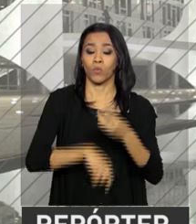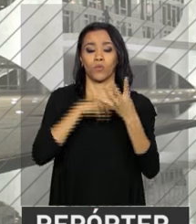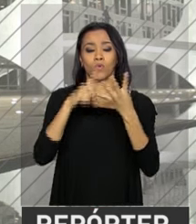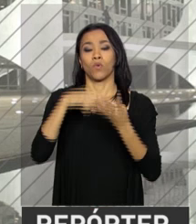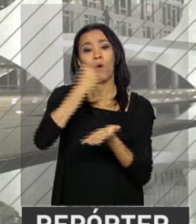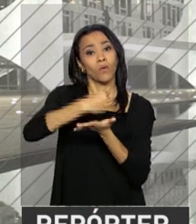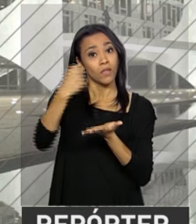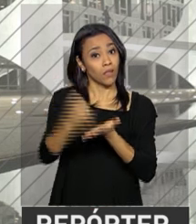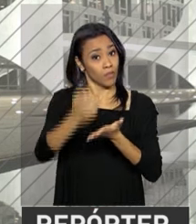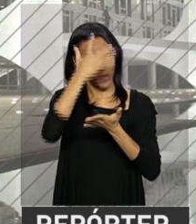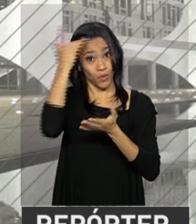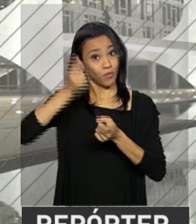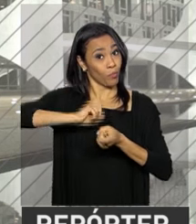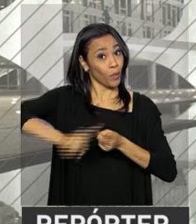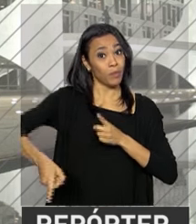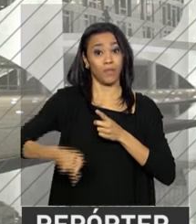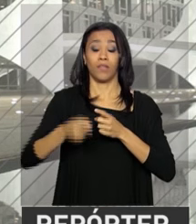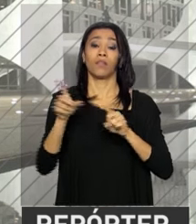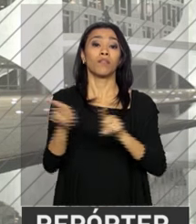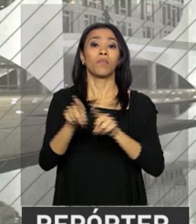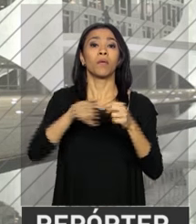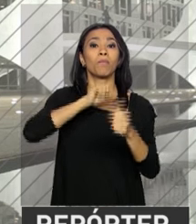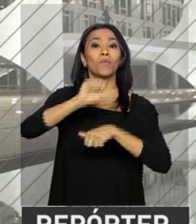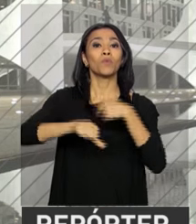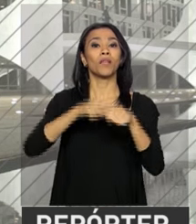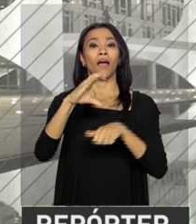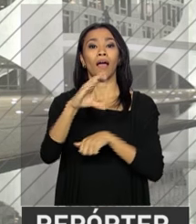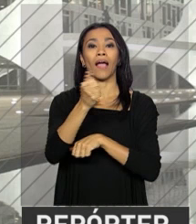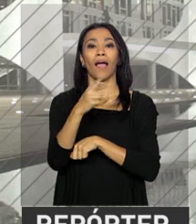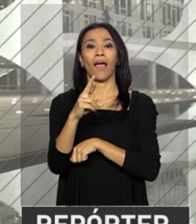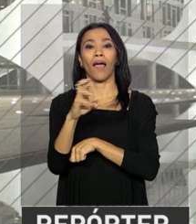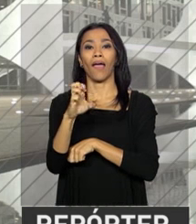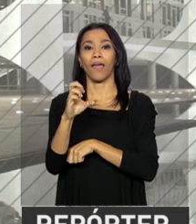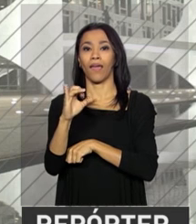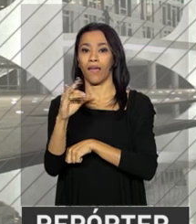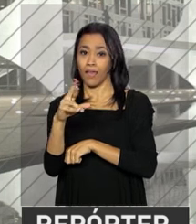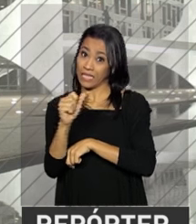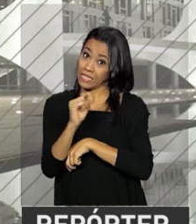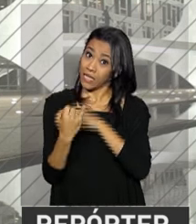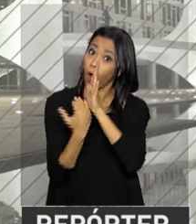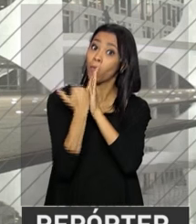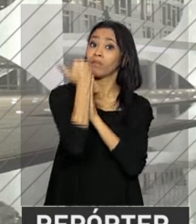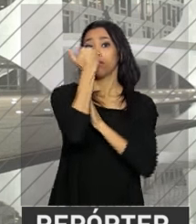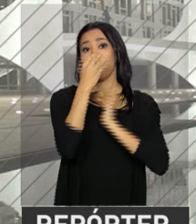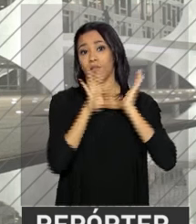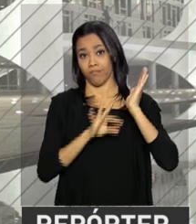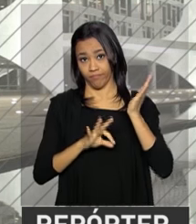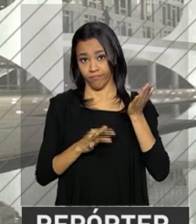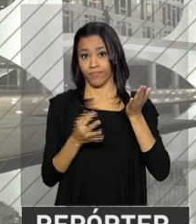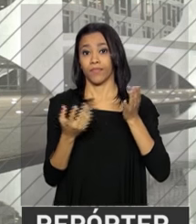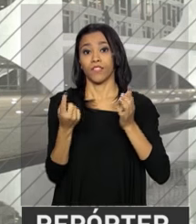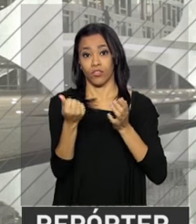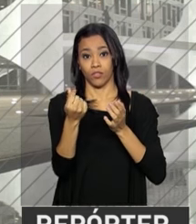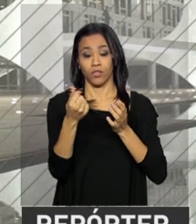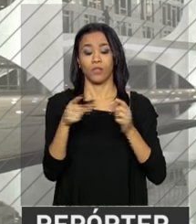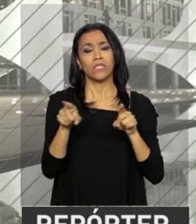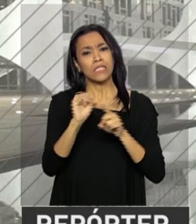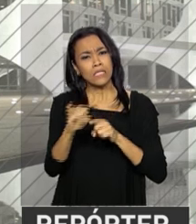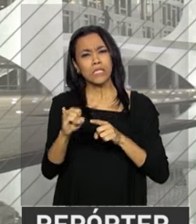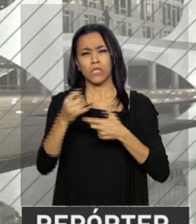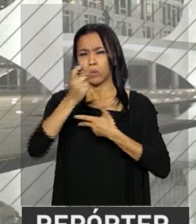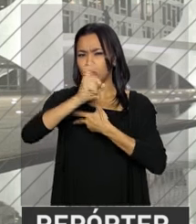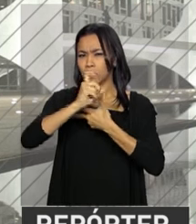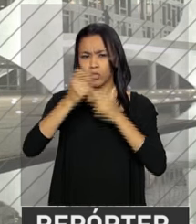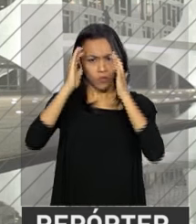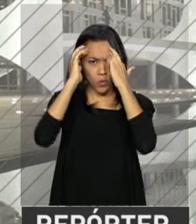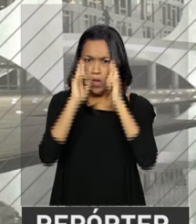contratar pessoas, alterar estruturas de carreira, caso isso gere aumento das despesas. Se o Poder Executivo descumprir a